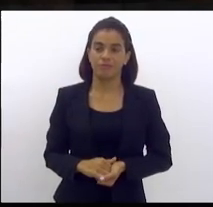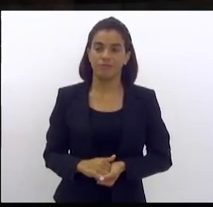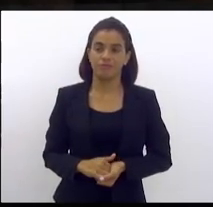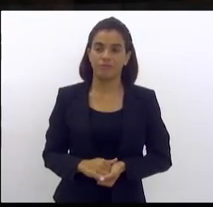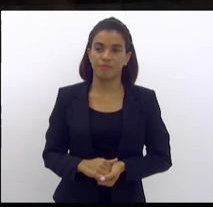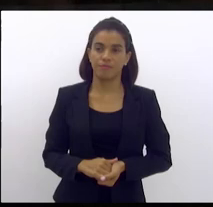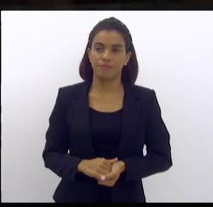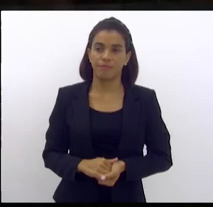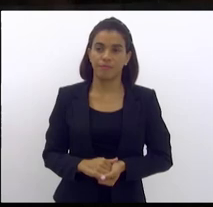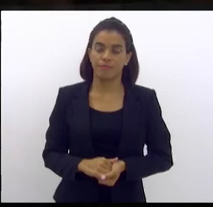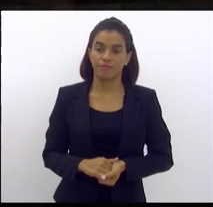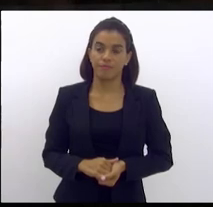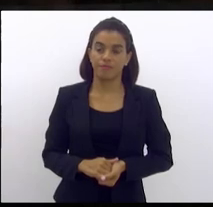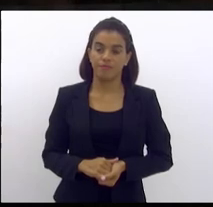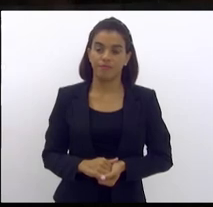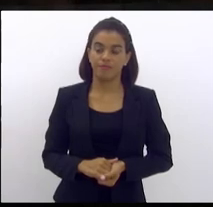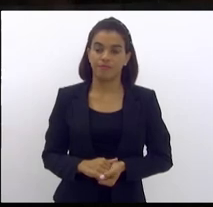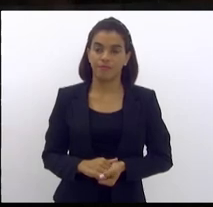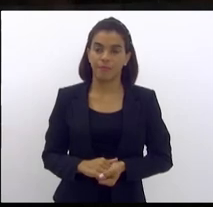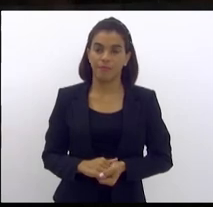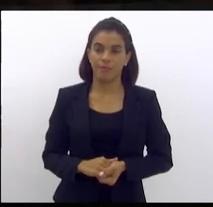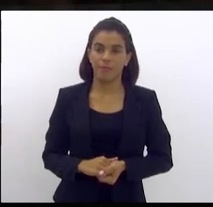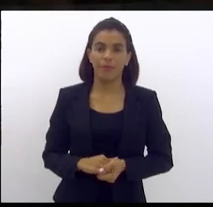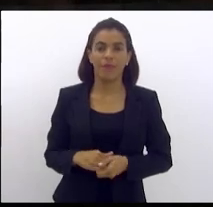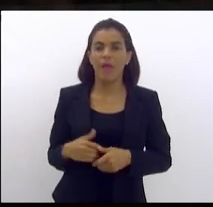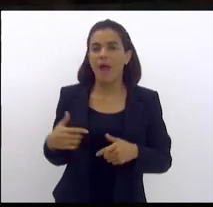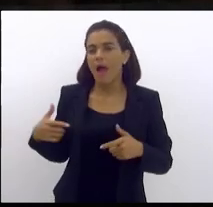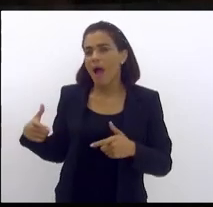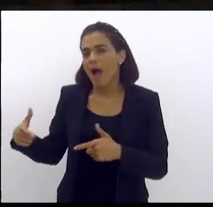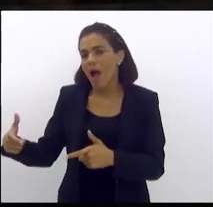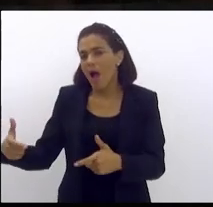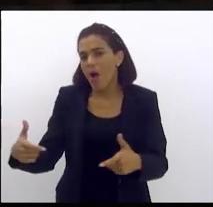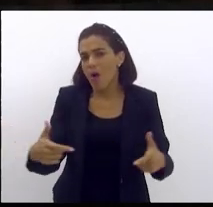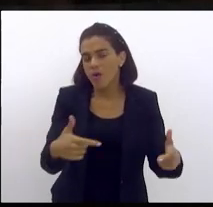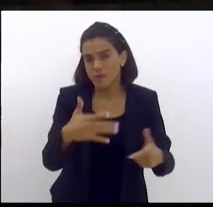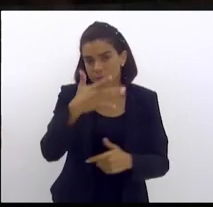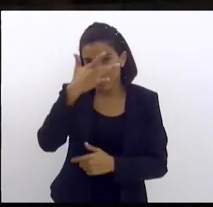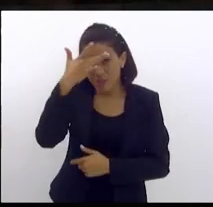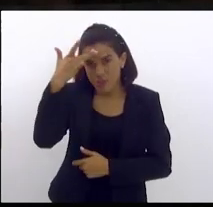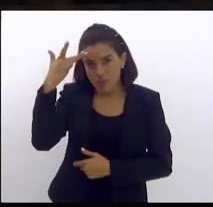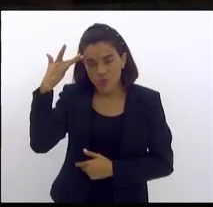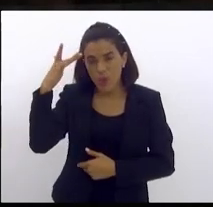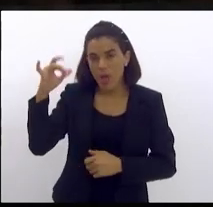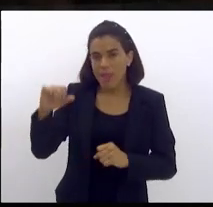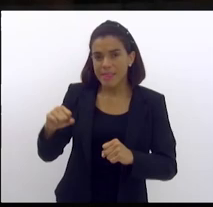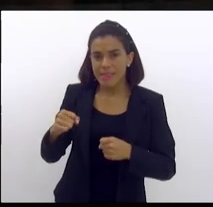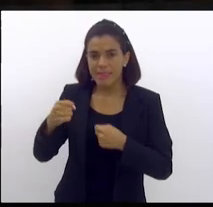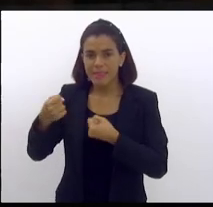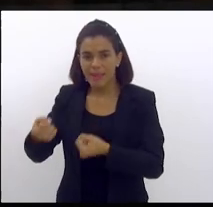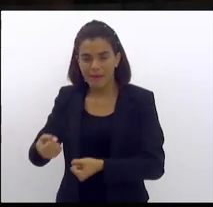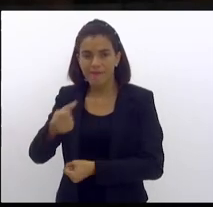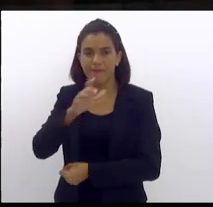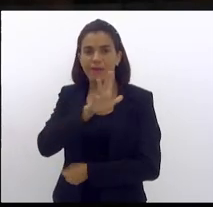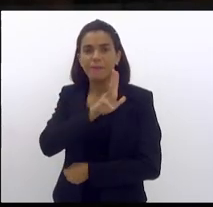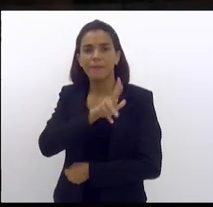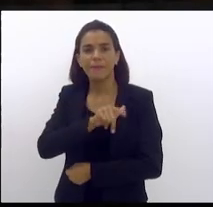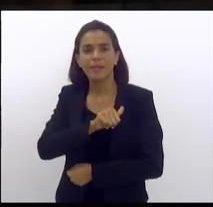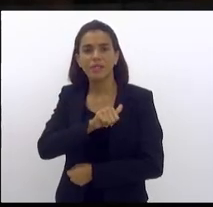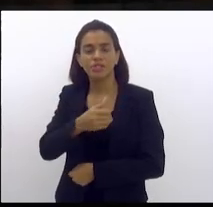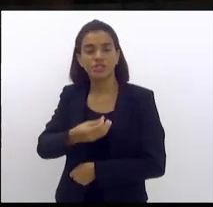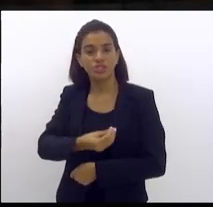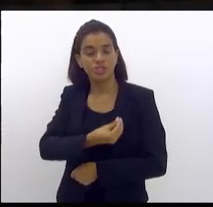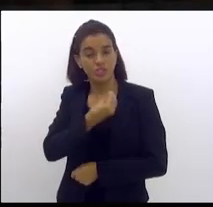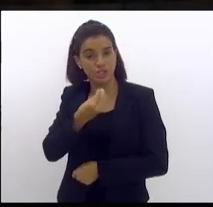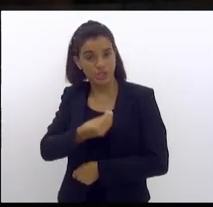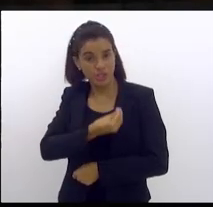nada onde é que estavam esses que defendem tanto a Palestina